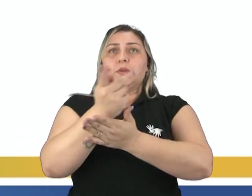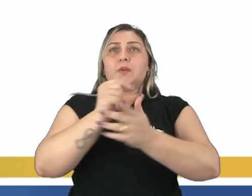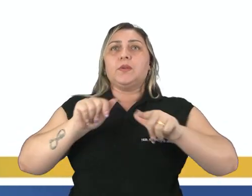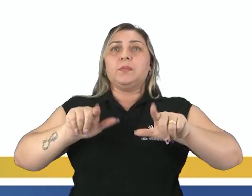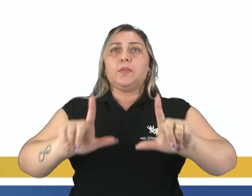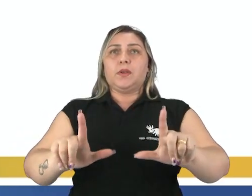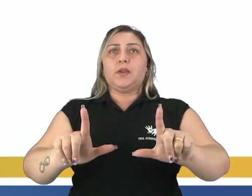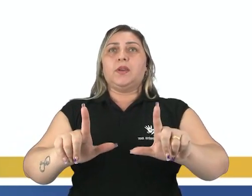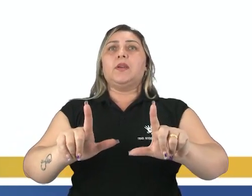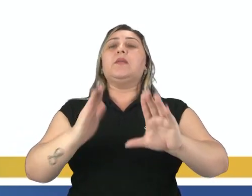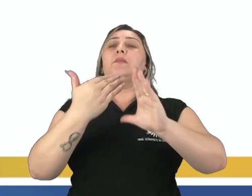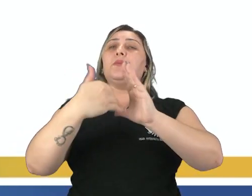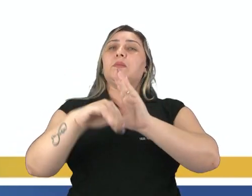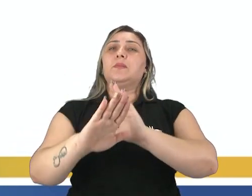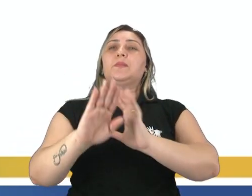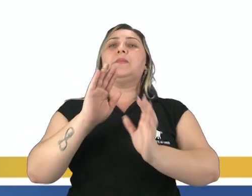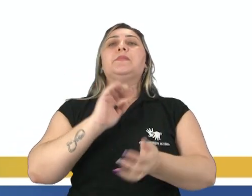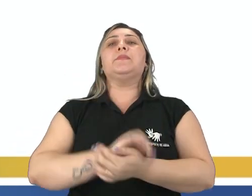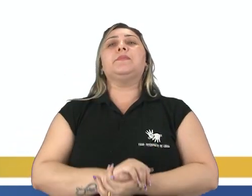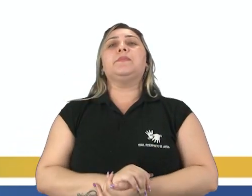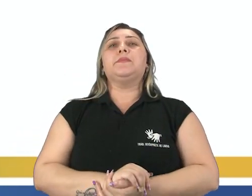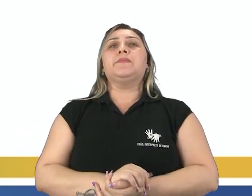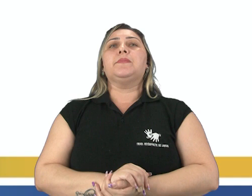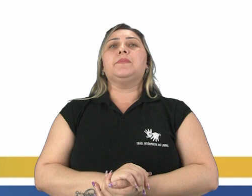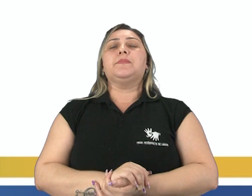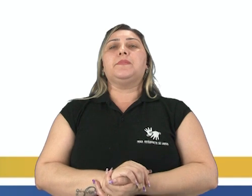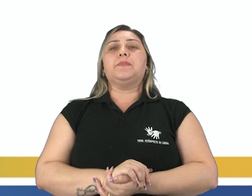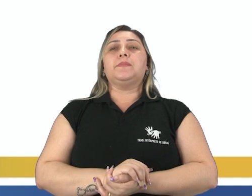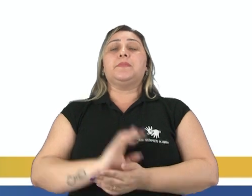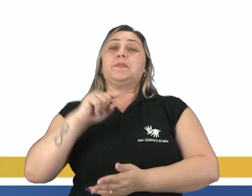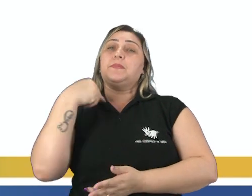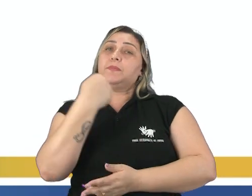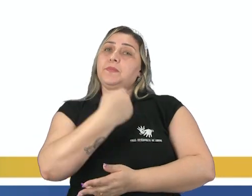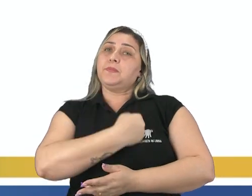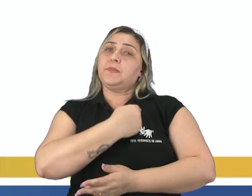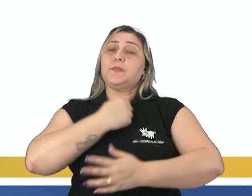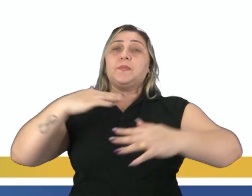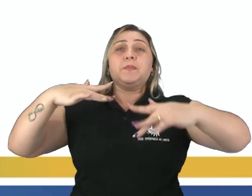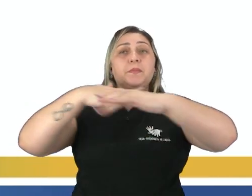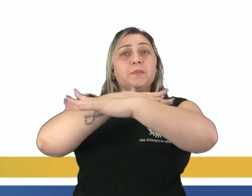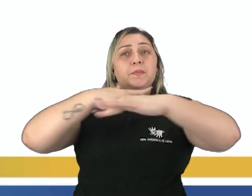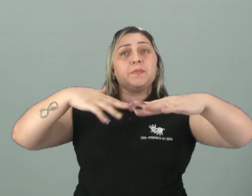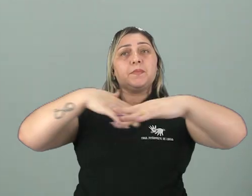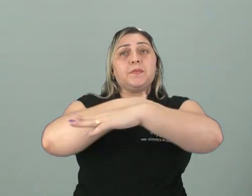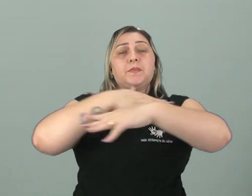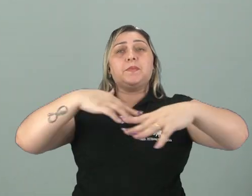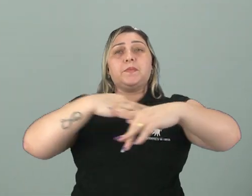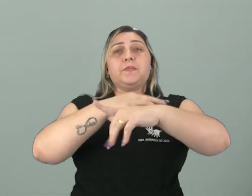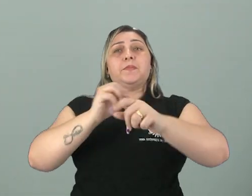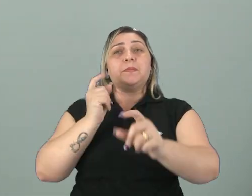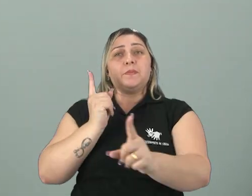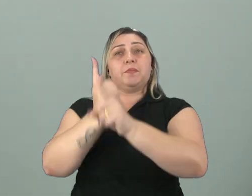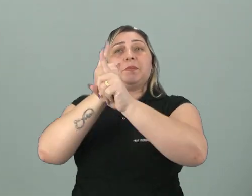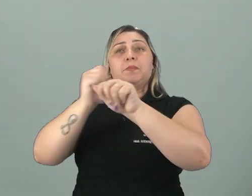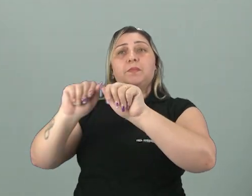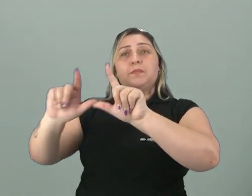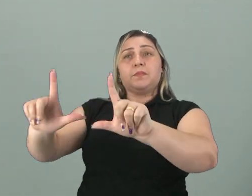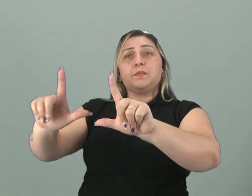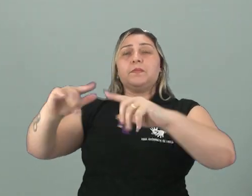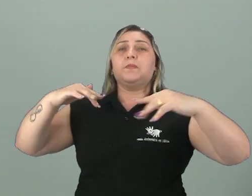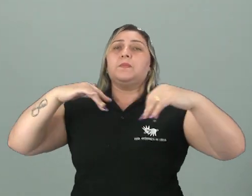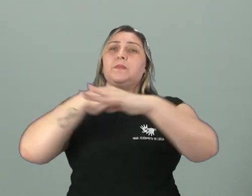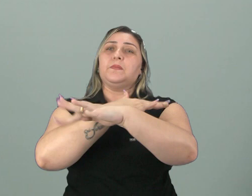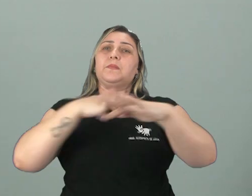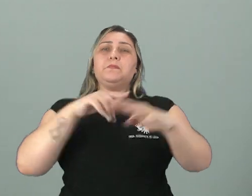ilustrações, as placas para transmitir suas mensagens. Muitas vezes nós estamos no trânsito e nos deparamos com uma placa de